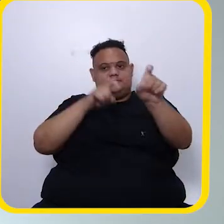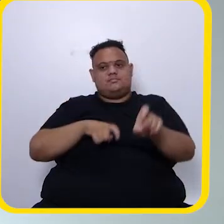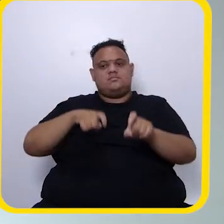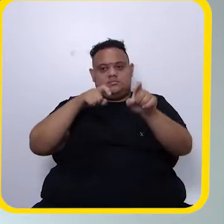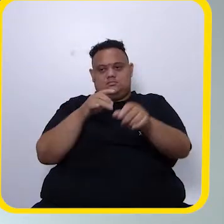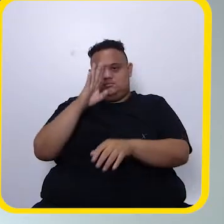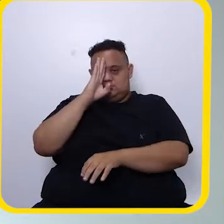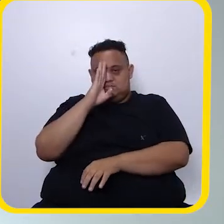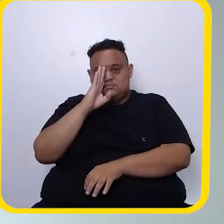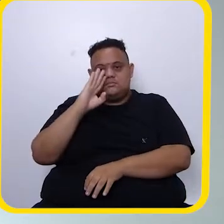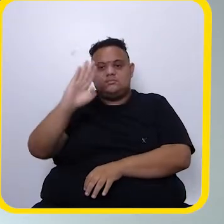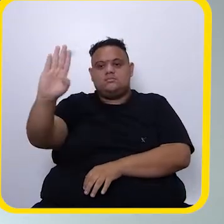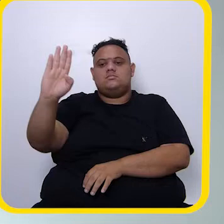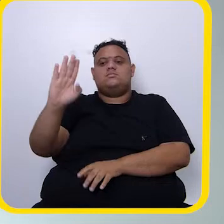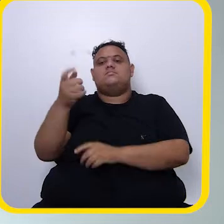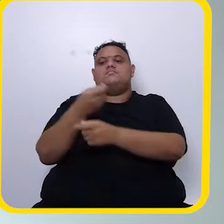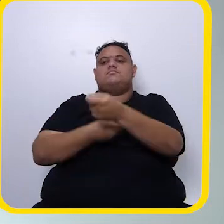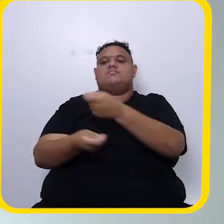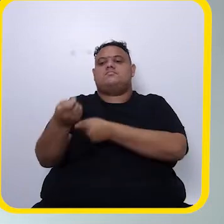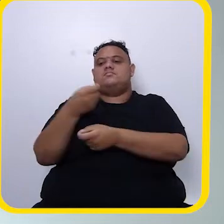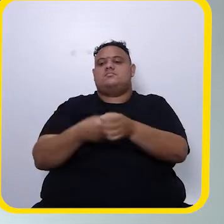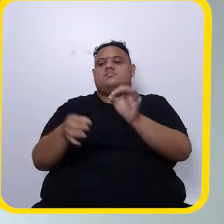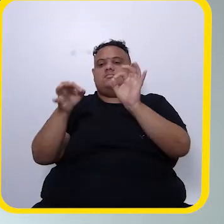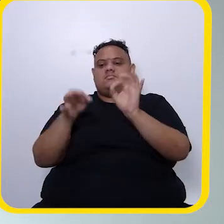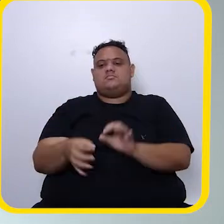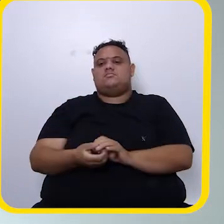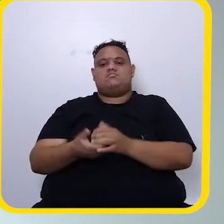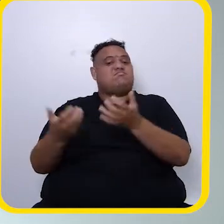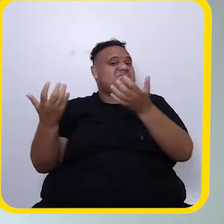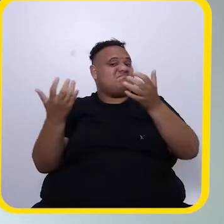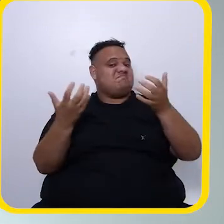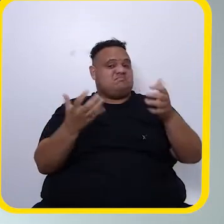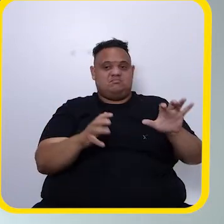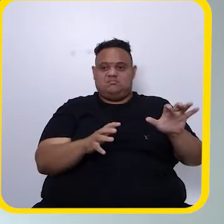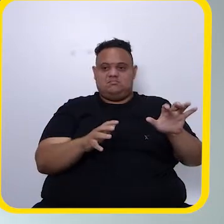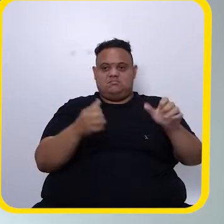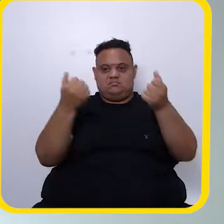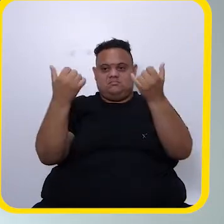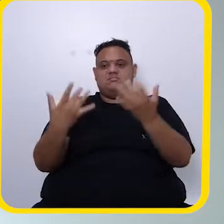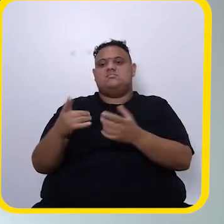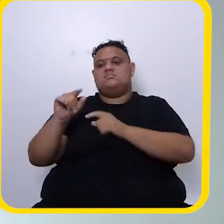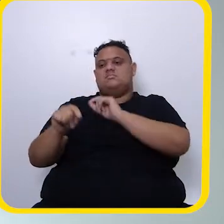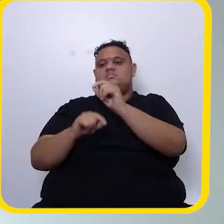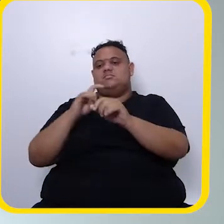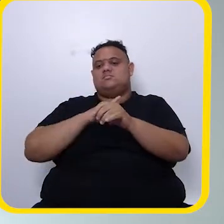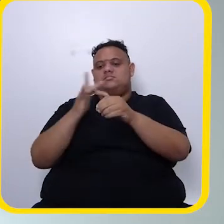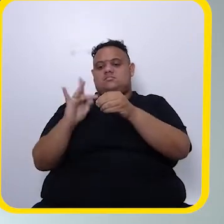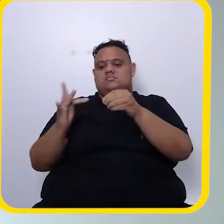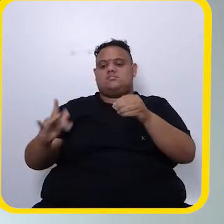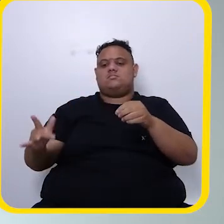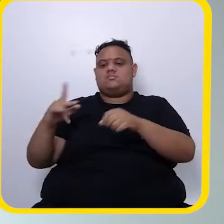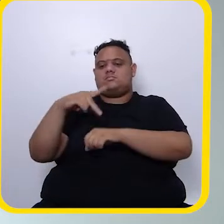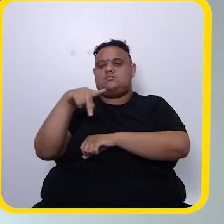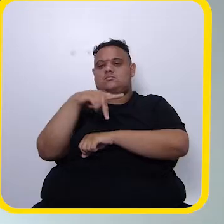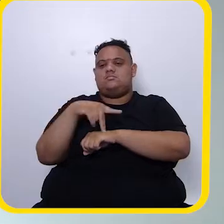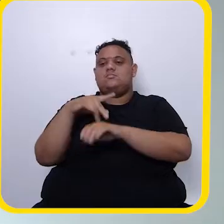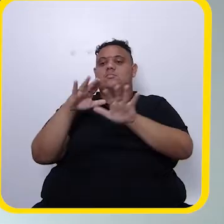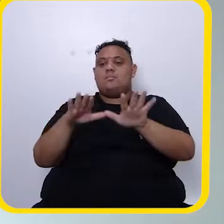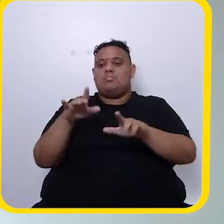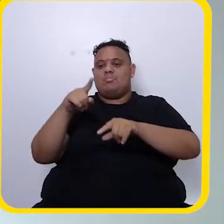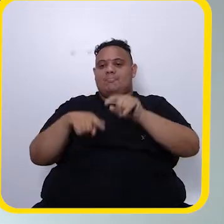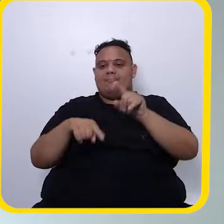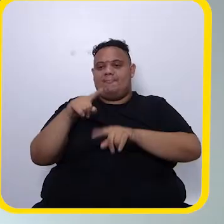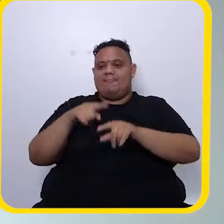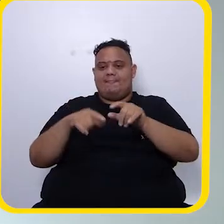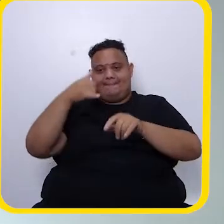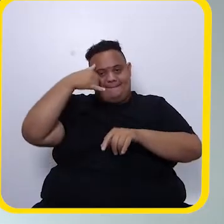como principal elemento da economia. Então, não quer dizer que existe só a extração mineral nesses países, né, ou